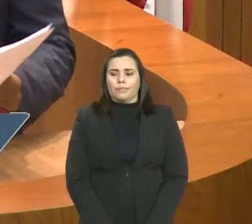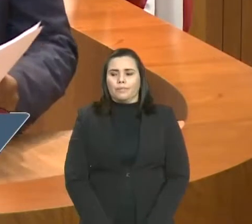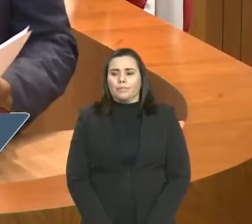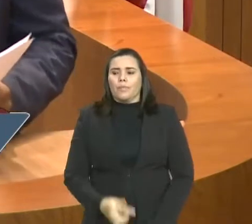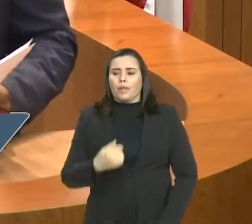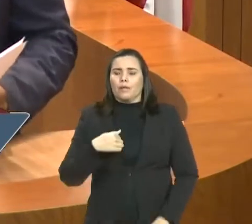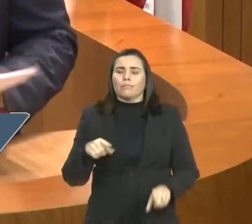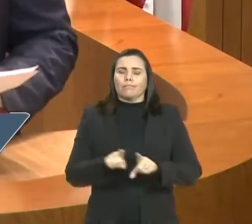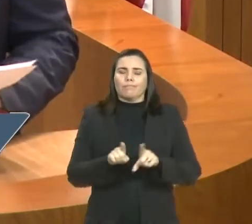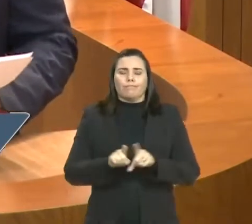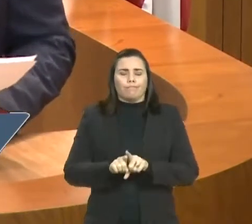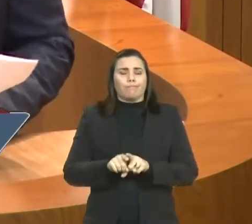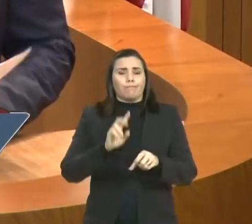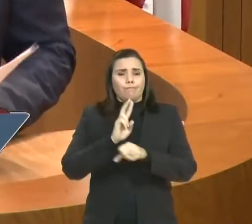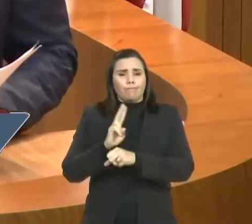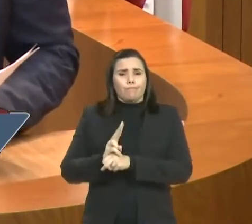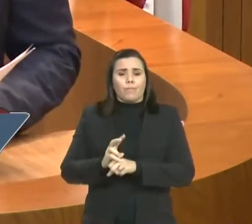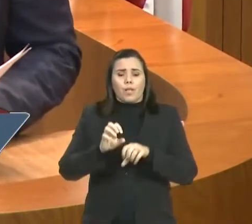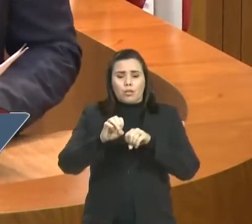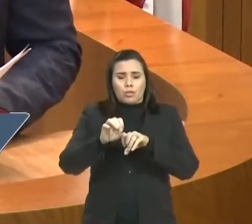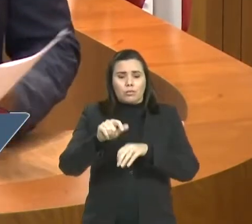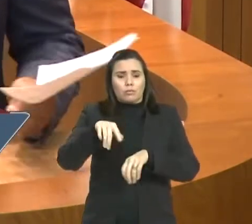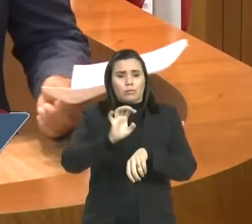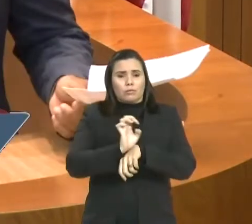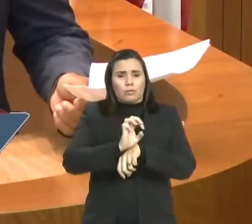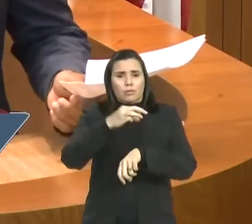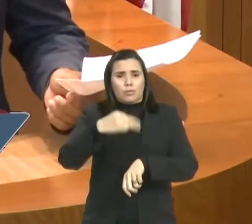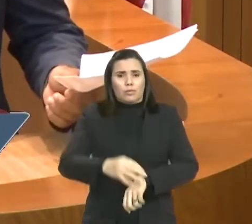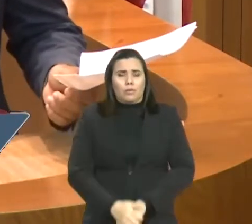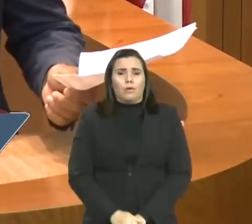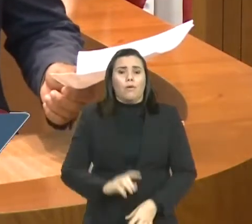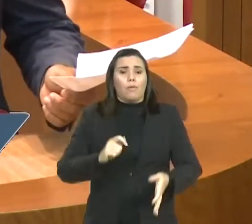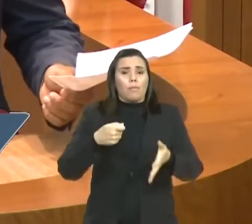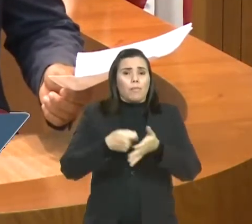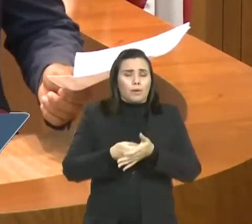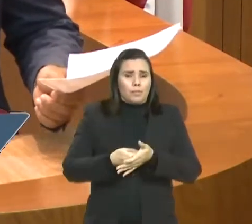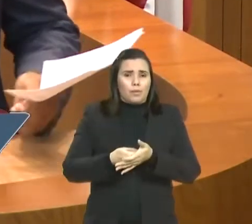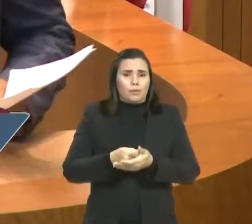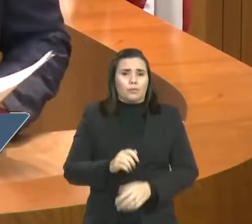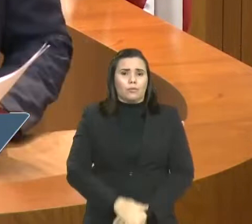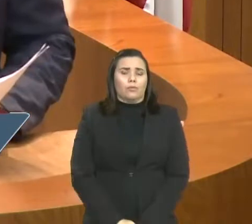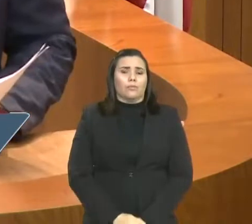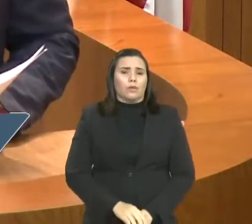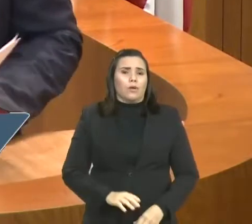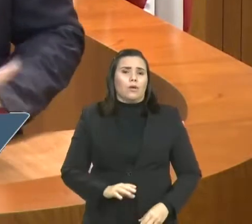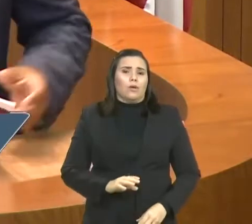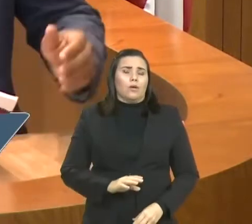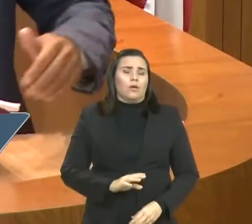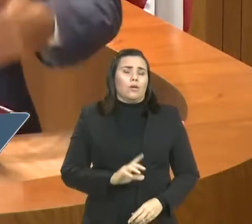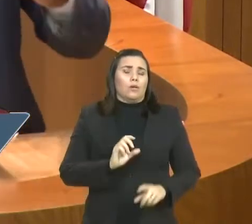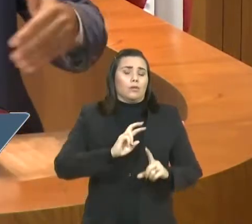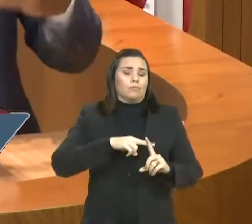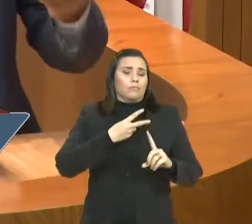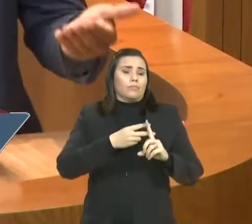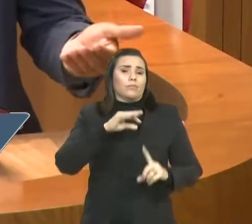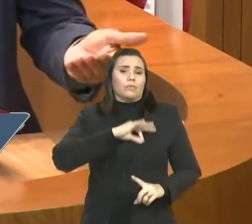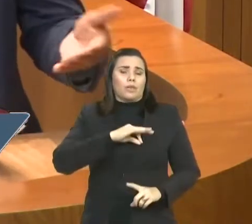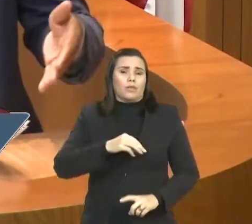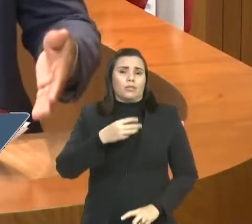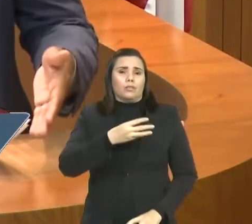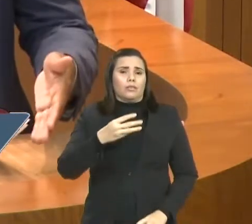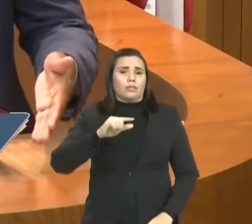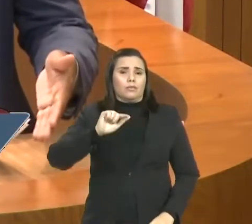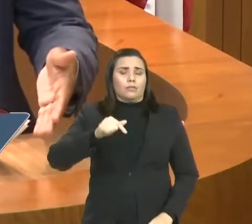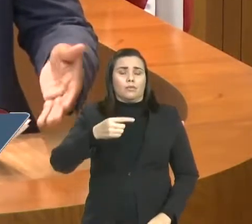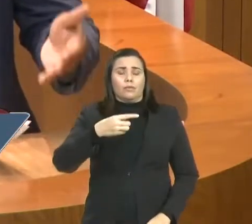da educação no estado do Maranhão, em defesa dos professores, do pagamento do reajuste de 33,24%, da aplicação dos